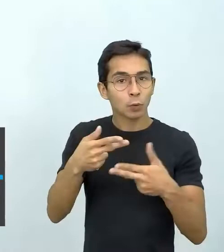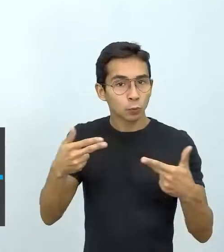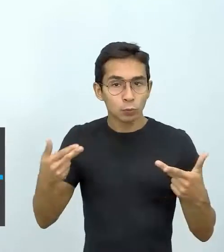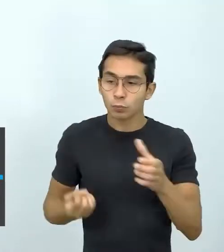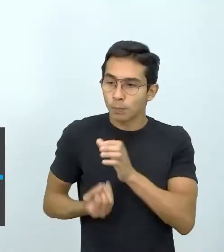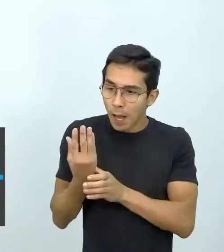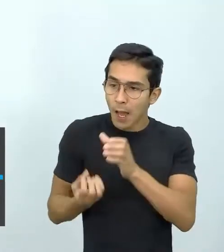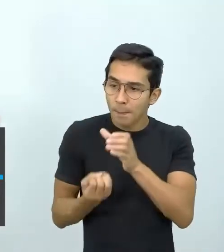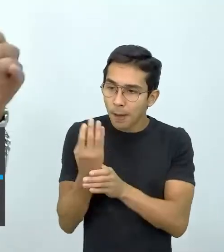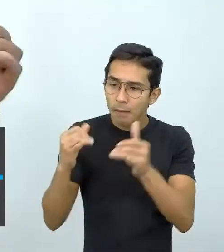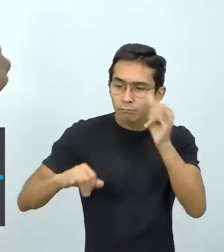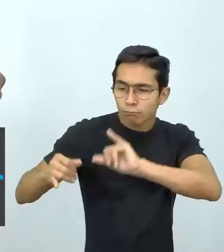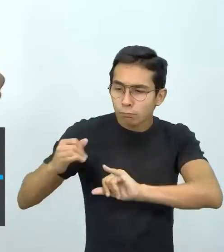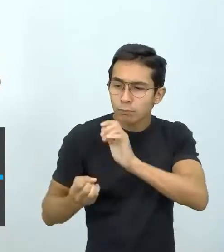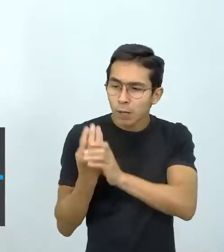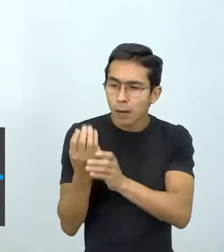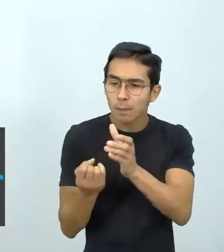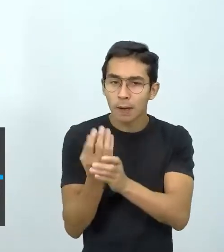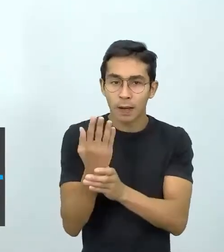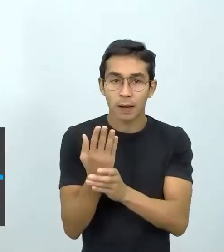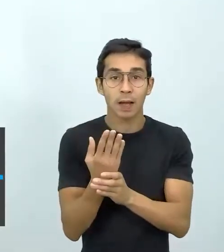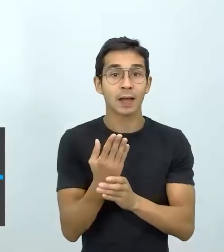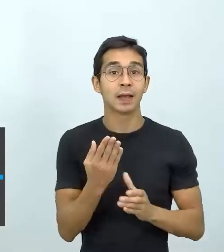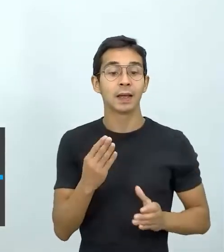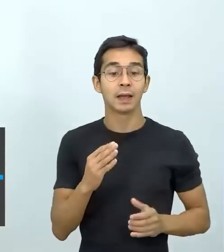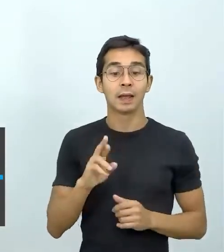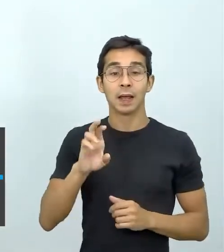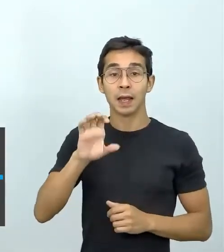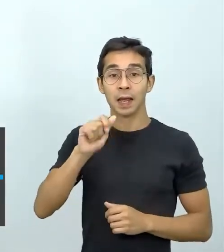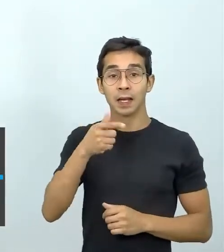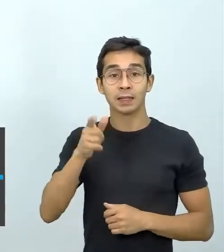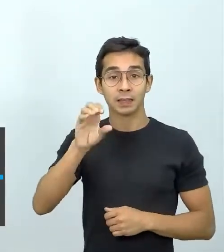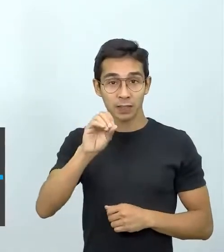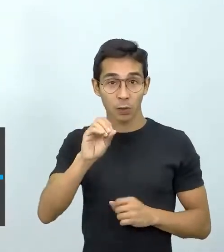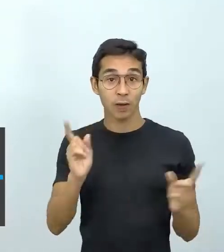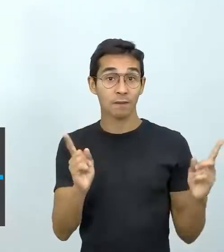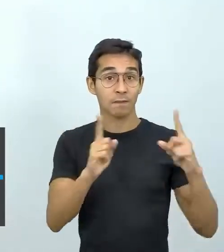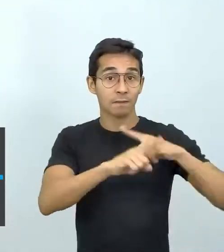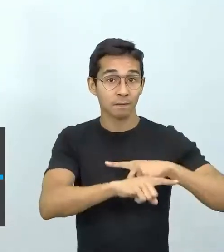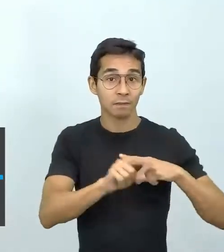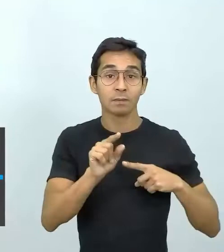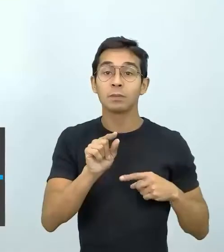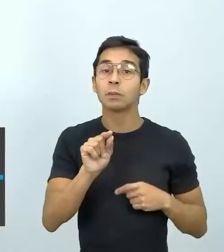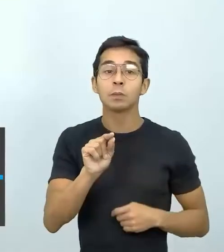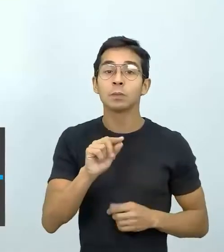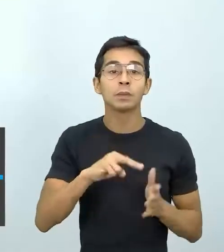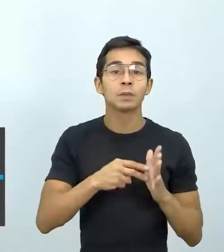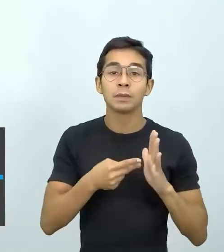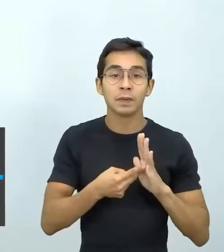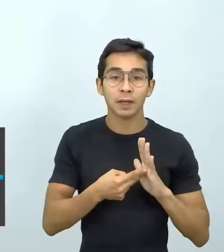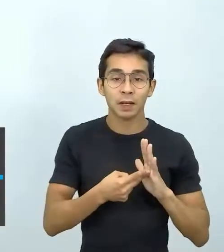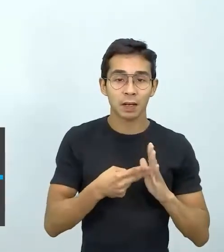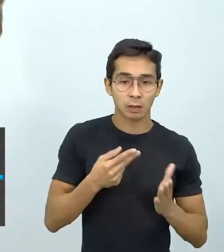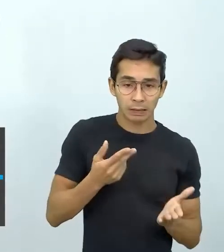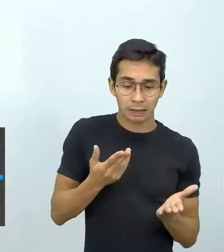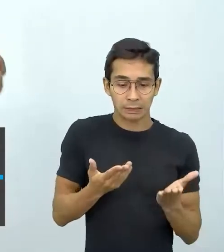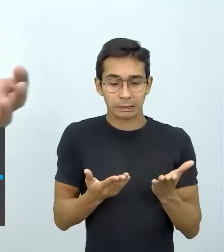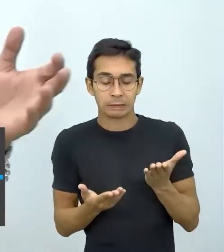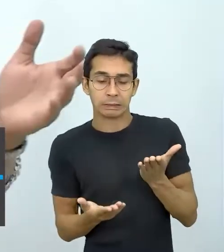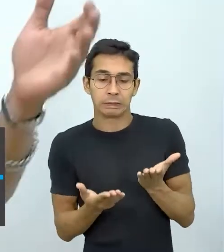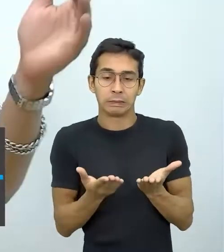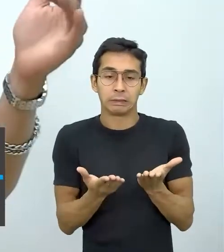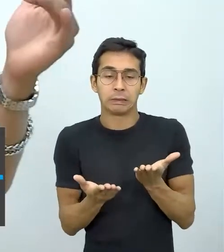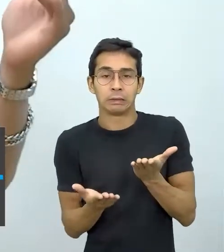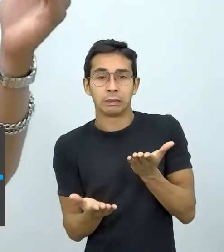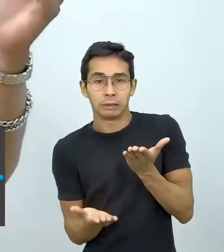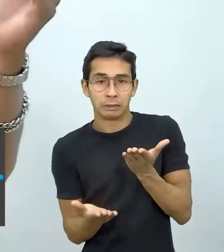da indústria. Reação inversa é quando eu tenho algum tipo de perturbação ou problema no meu equilíbrio, Na maioria das